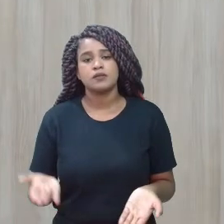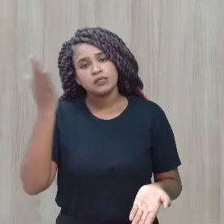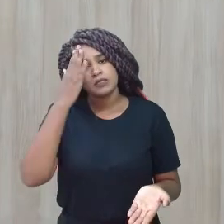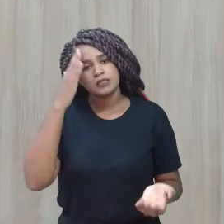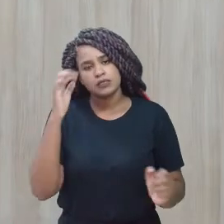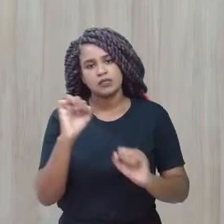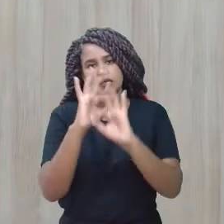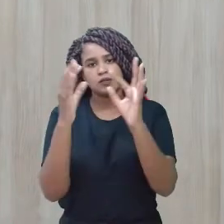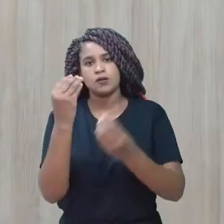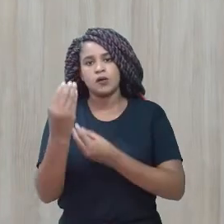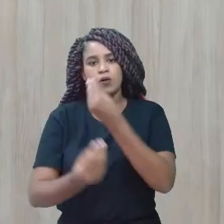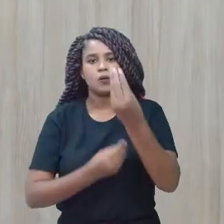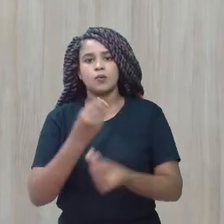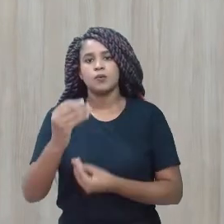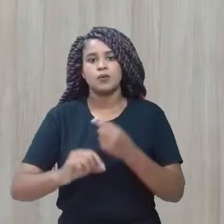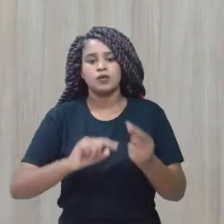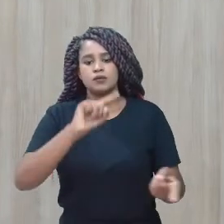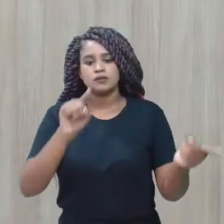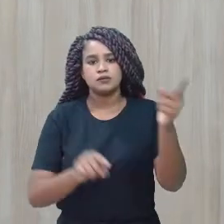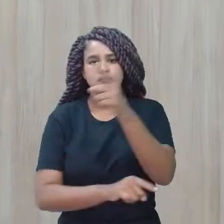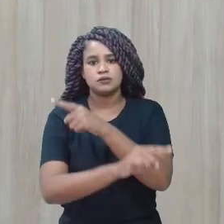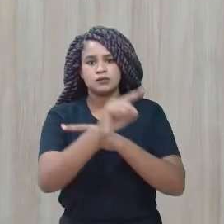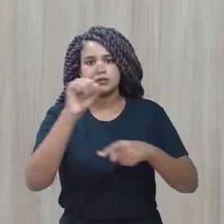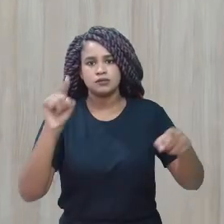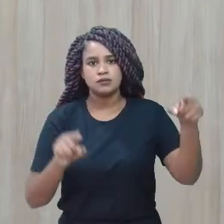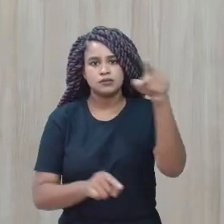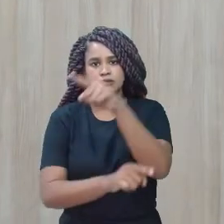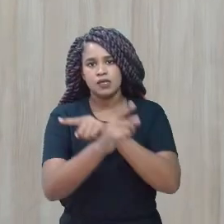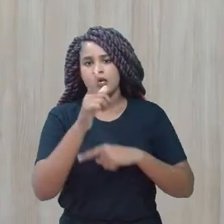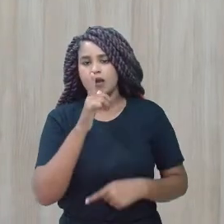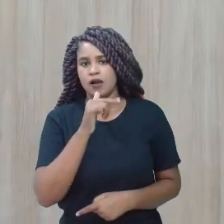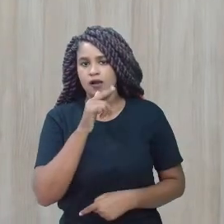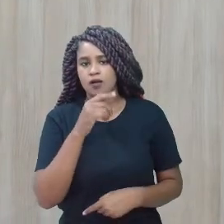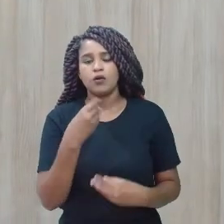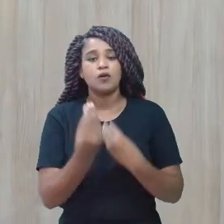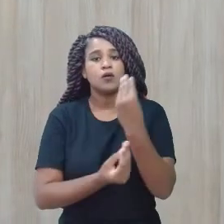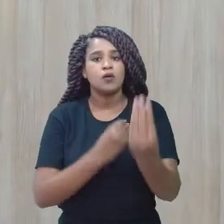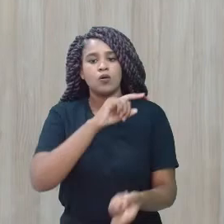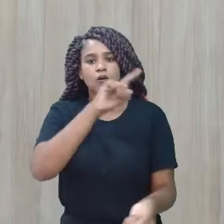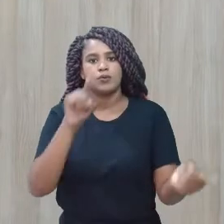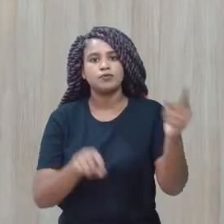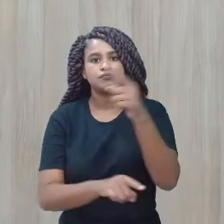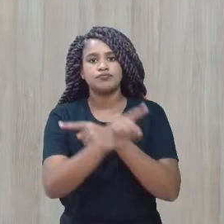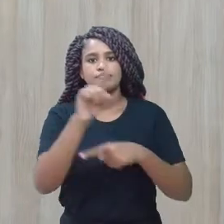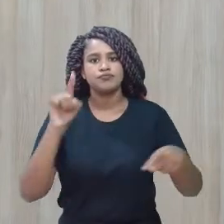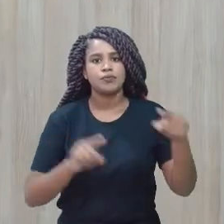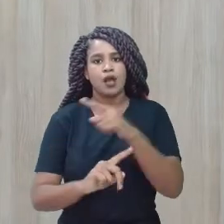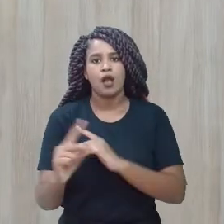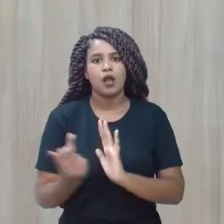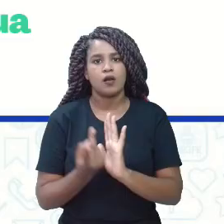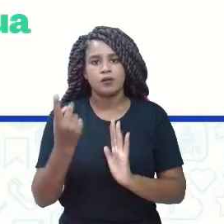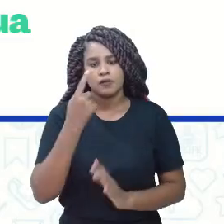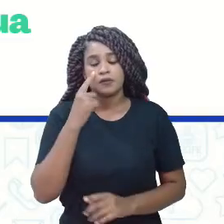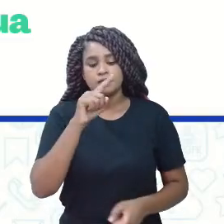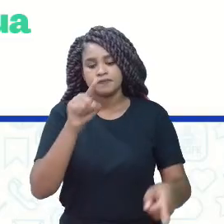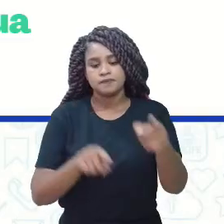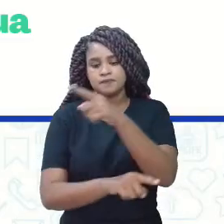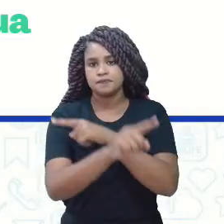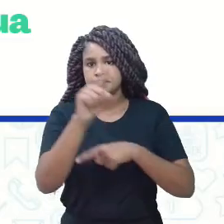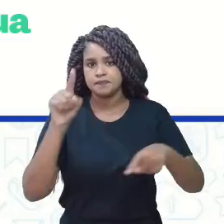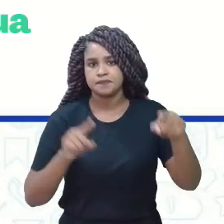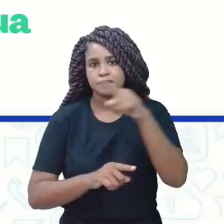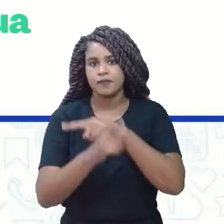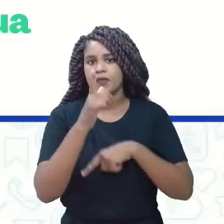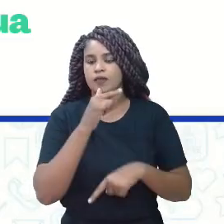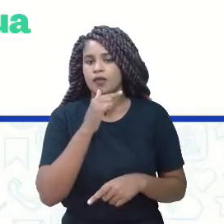um pouco como é feito esse ciclo da água, né? Como é que é dado essa questão aí. Então, o ciclo da água é